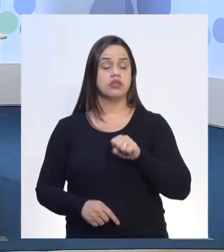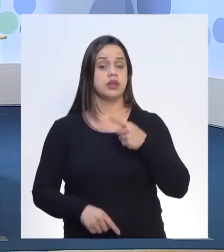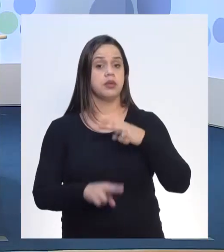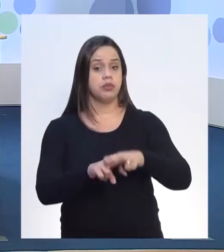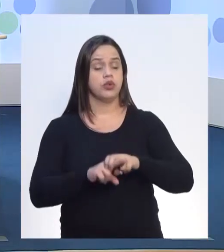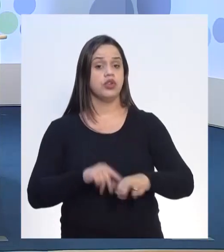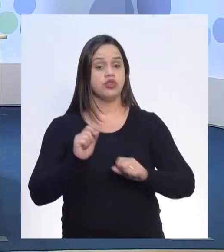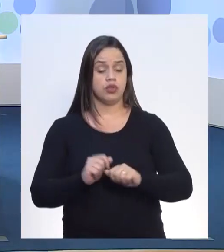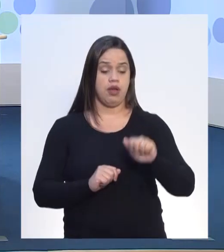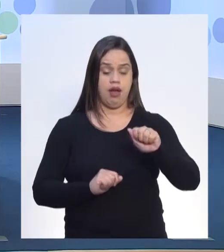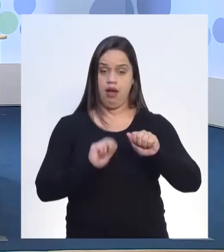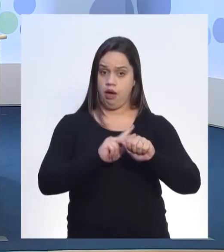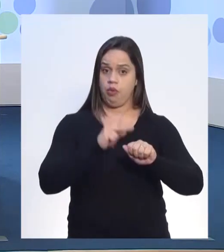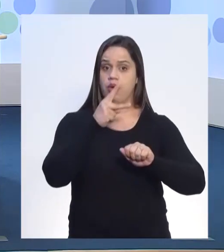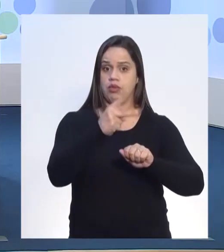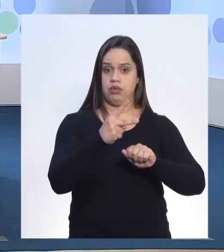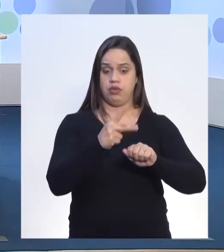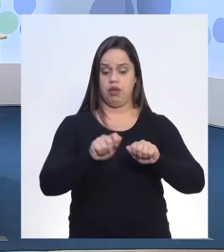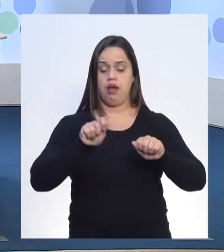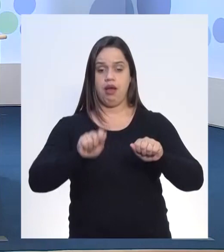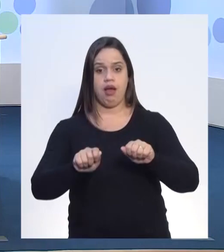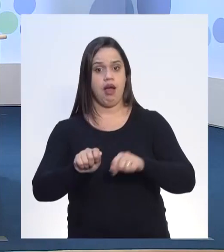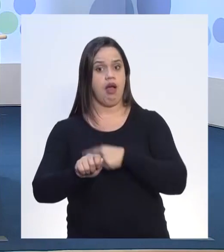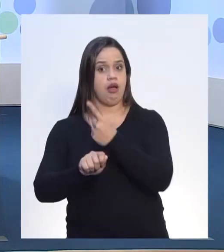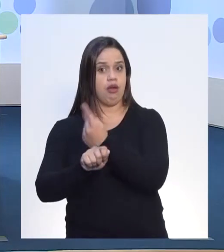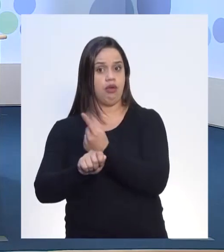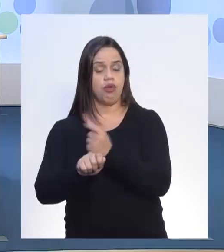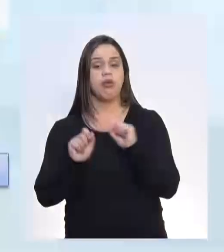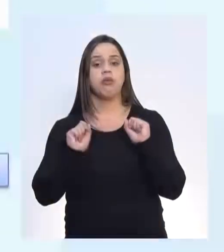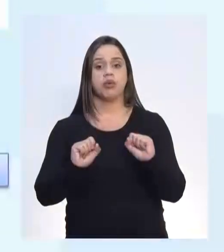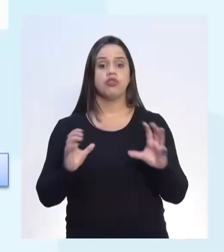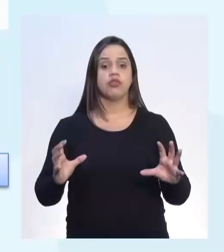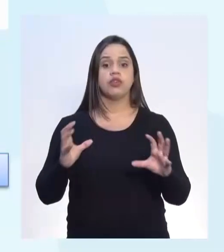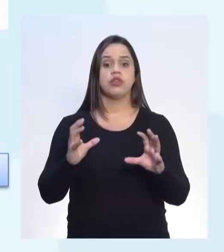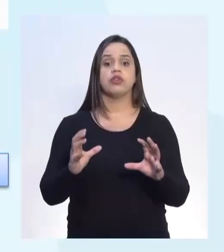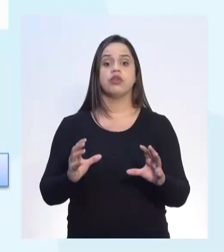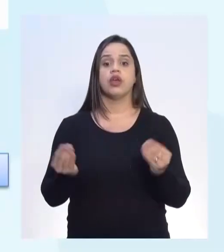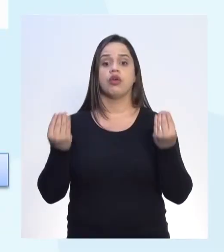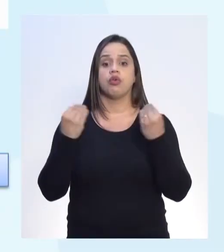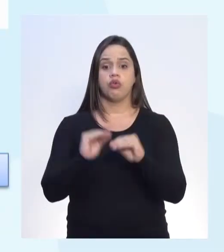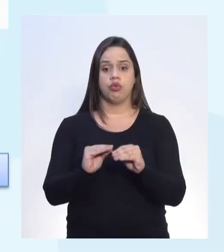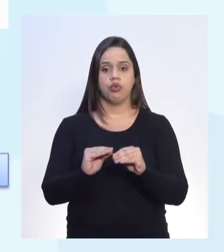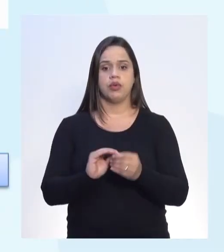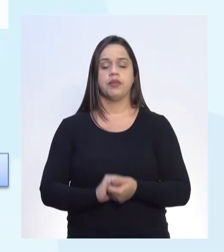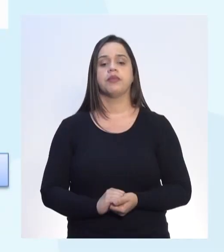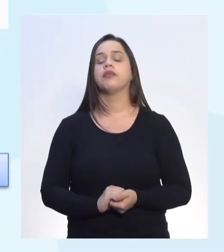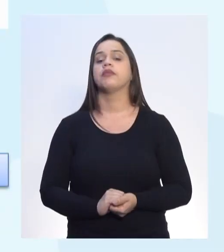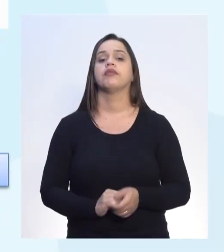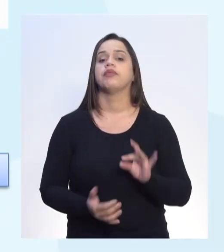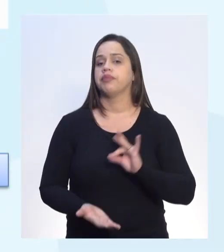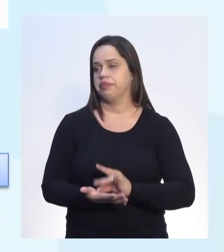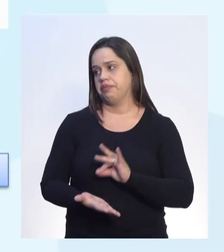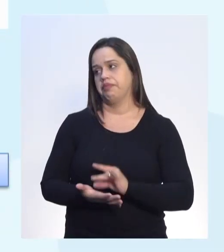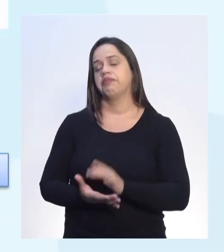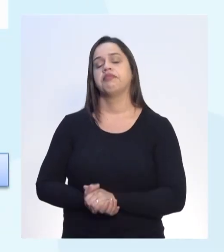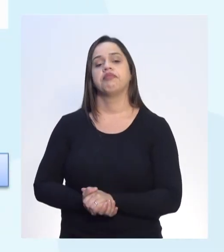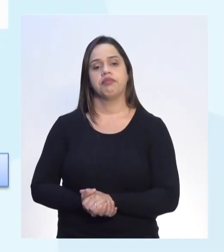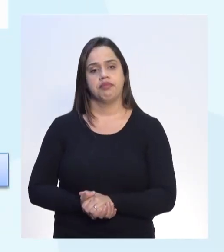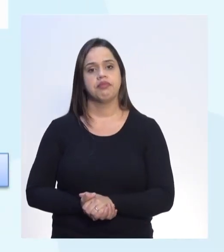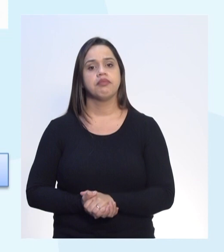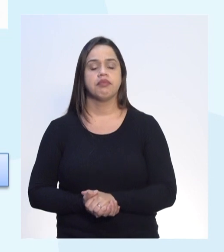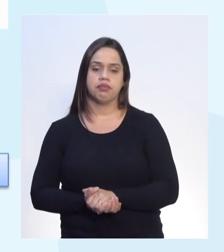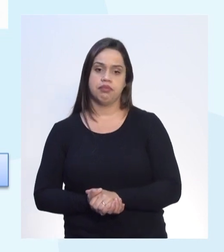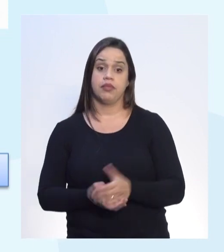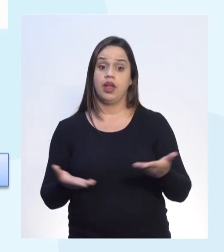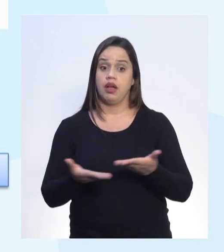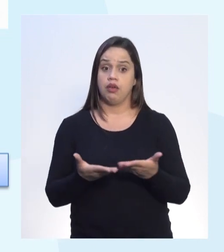tanto a ao quadrado quanto a ali, você pode unificá-los, né? Sim, é verdade. Tudo bem? Agora nós vamos trabalhar